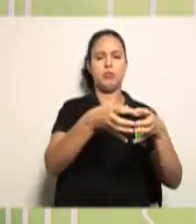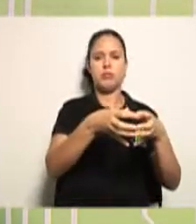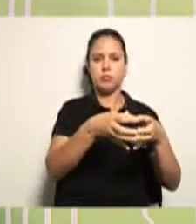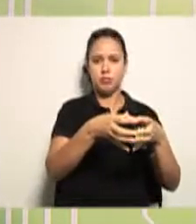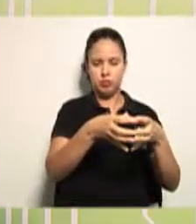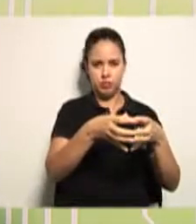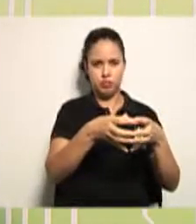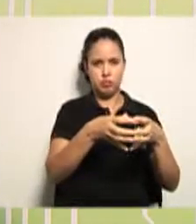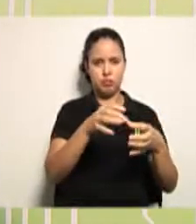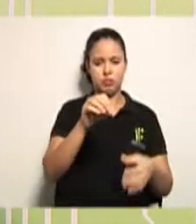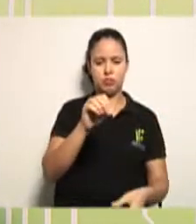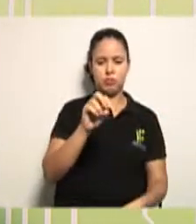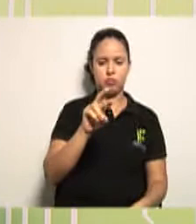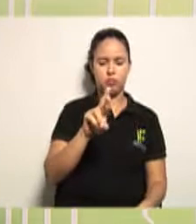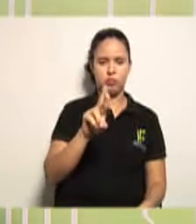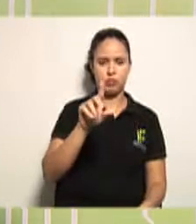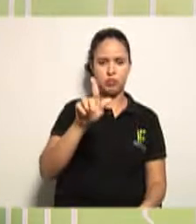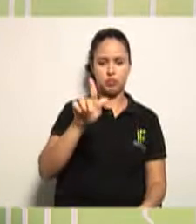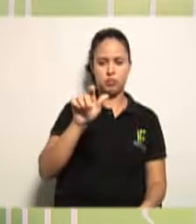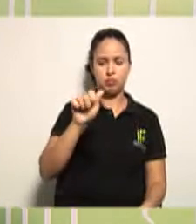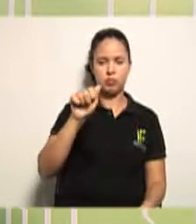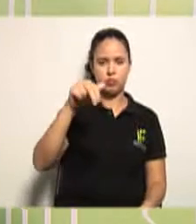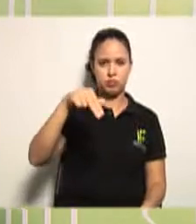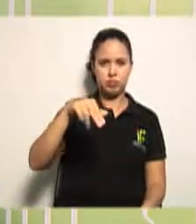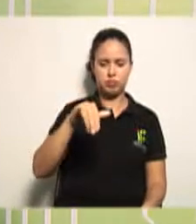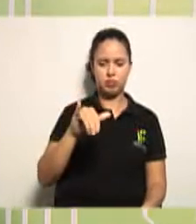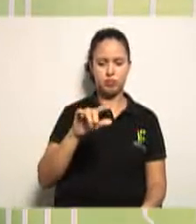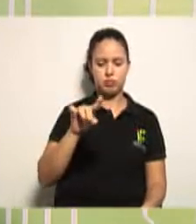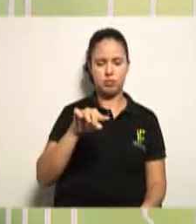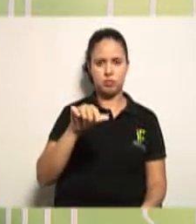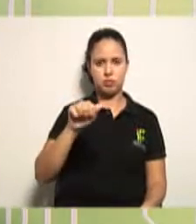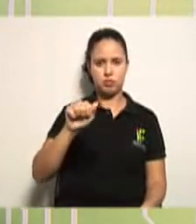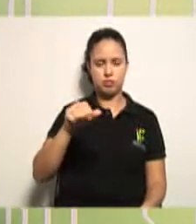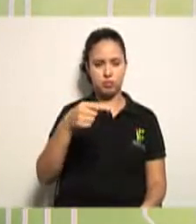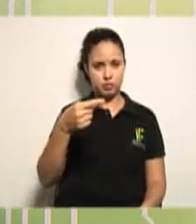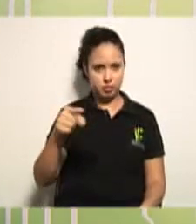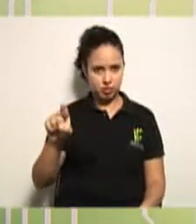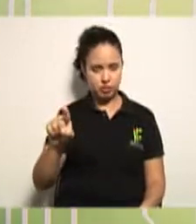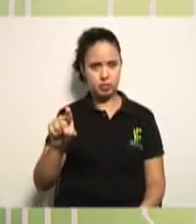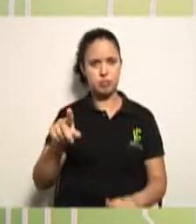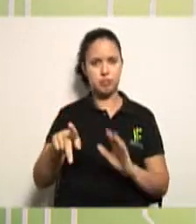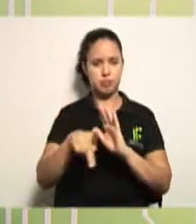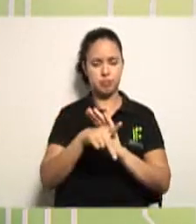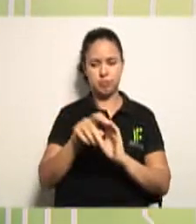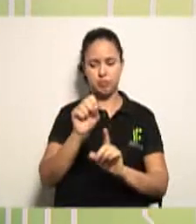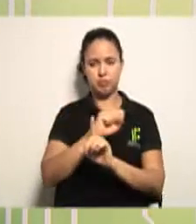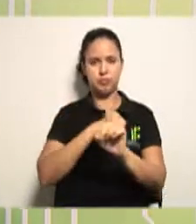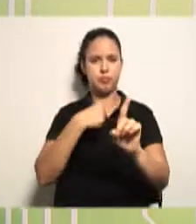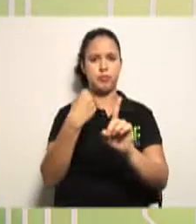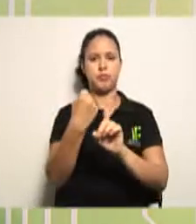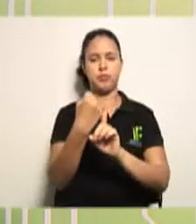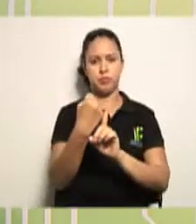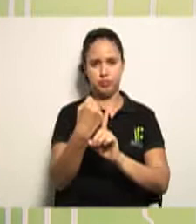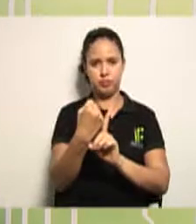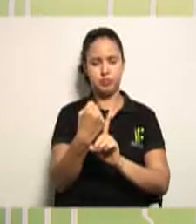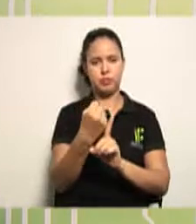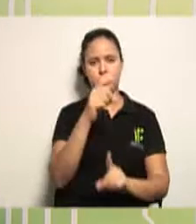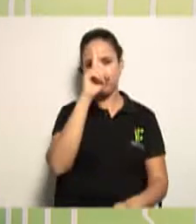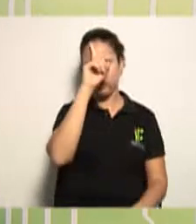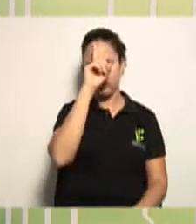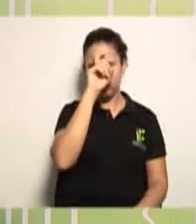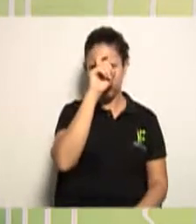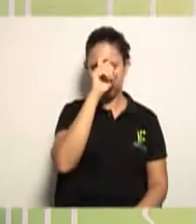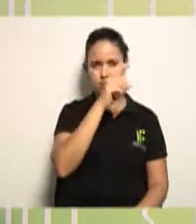organizada, sem fins lucrativos, mas que ele vai gerir e vai trazer o bem para a sociedade. Então, os hospitais do